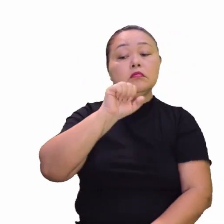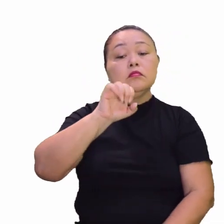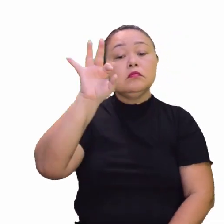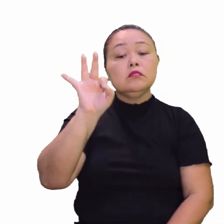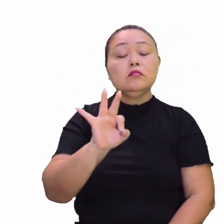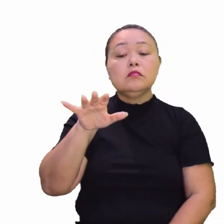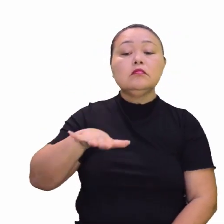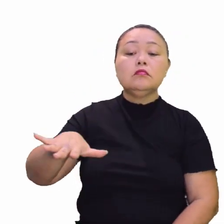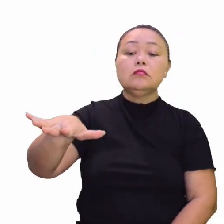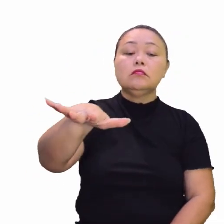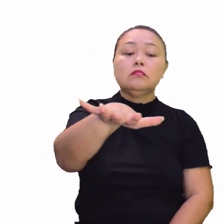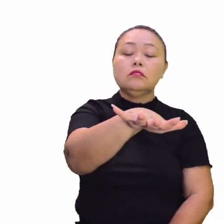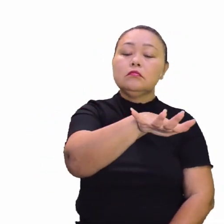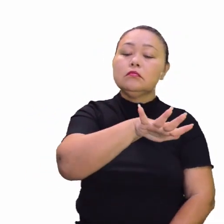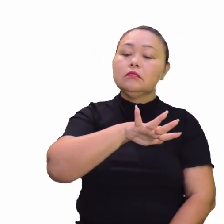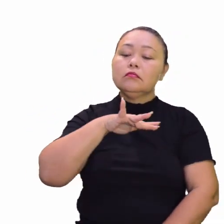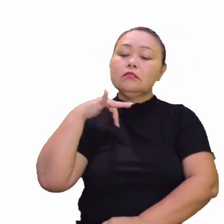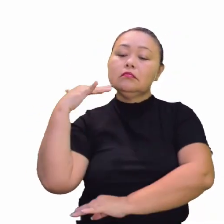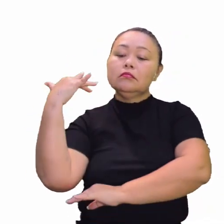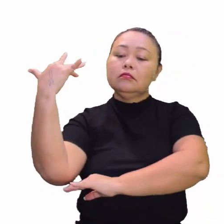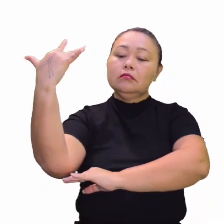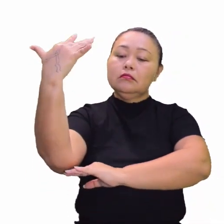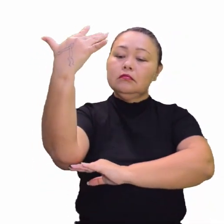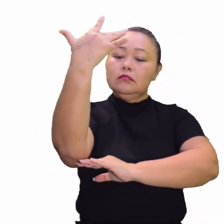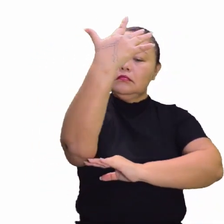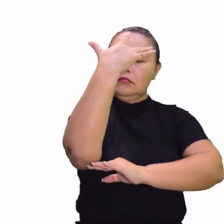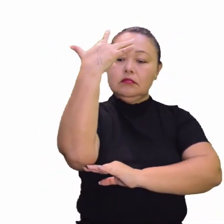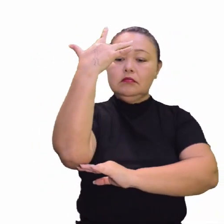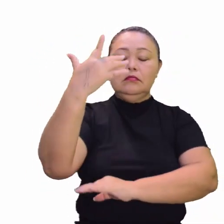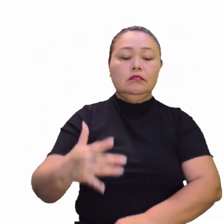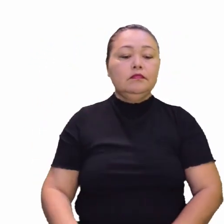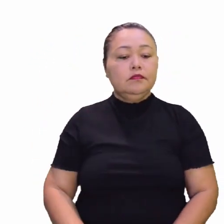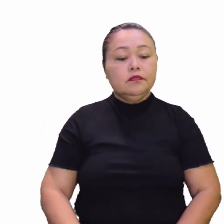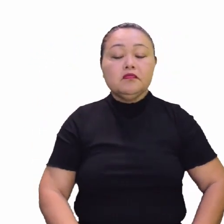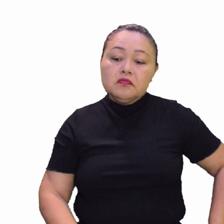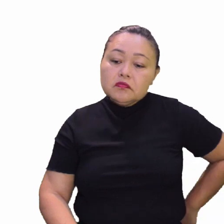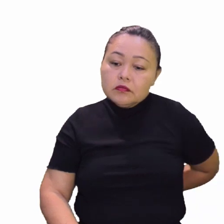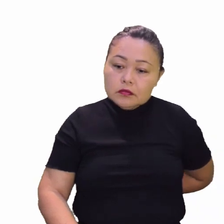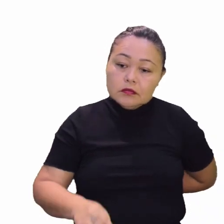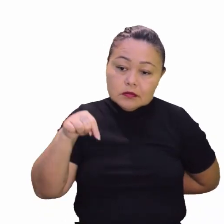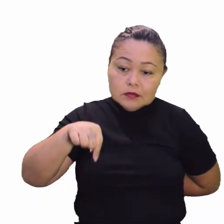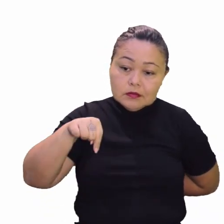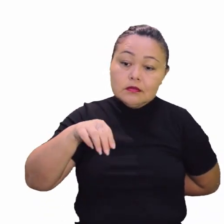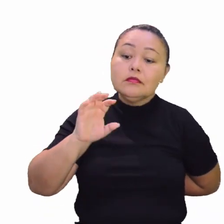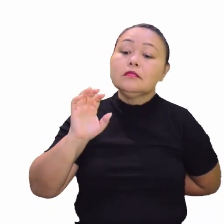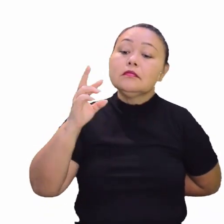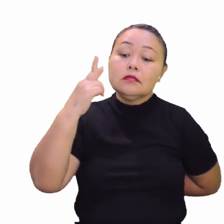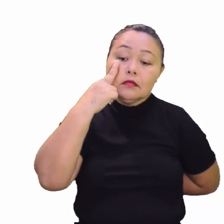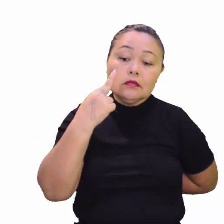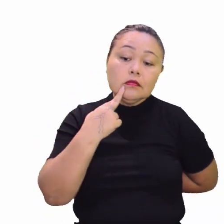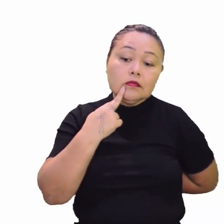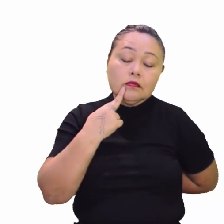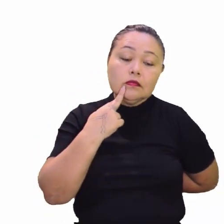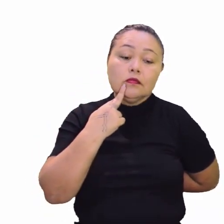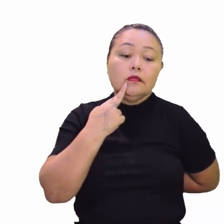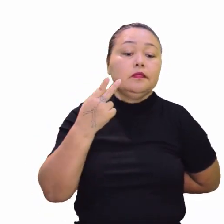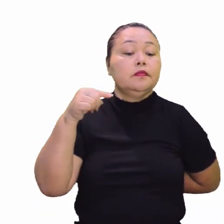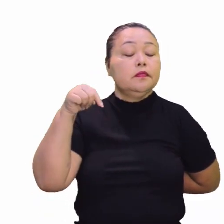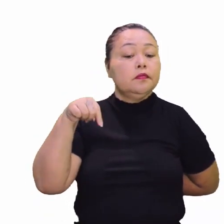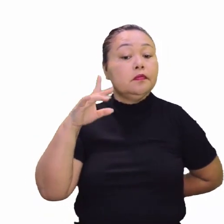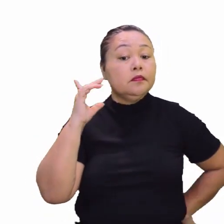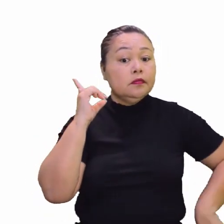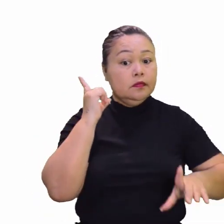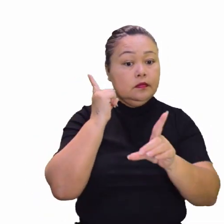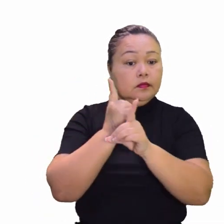de 8% da área com cobertura florestal aqui de Rondônia. A gente vai